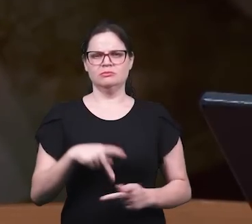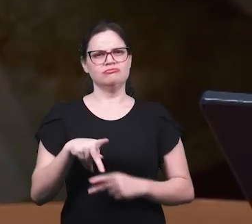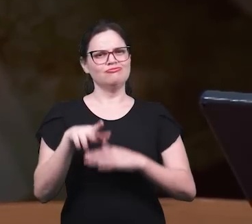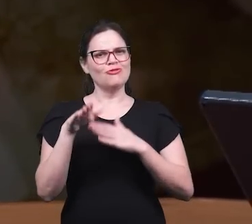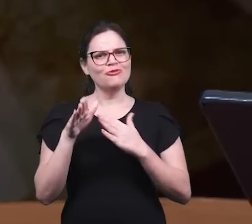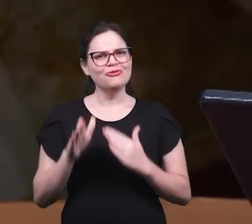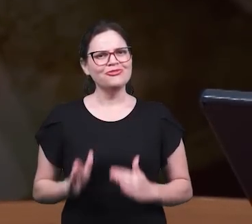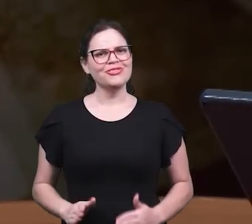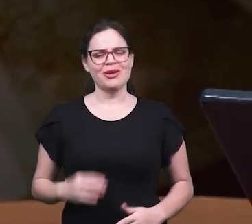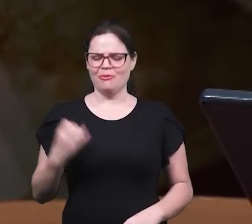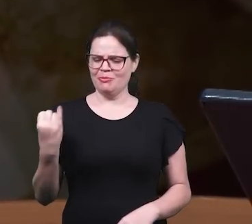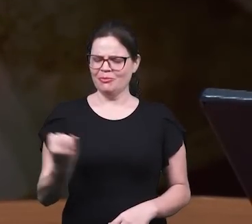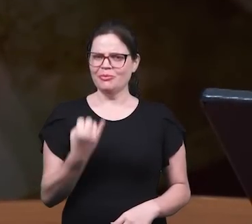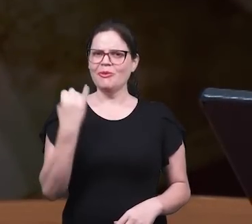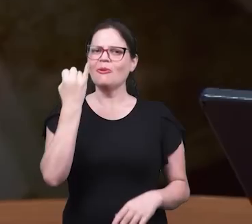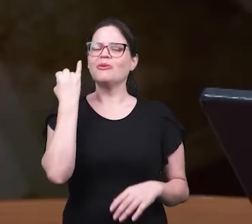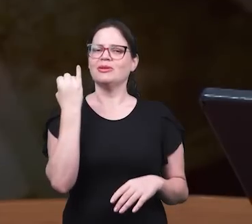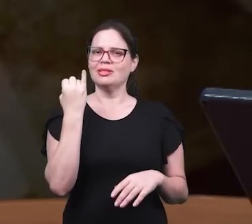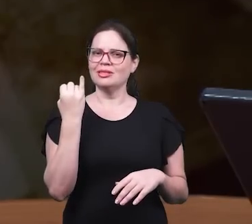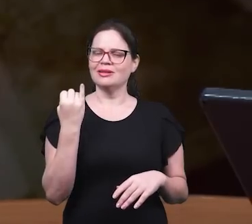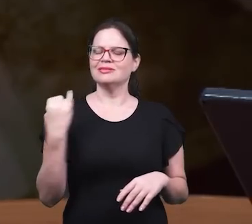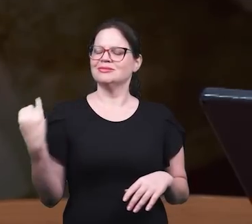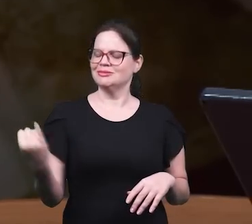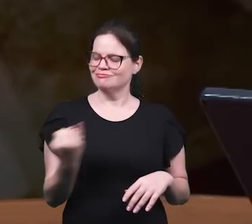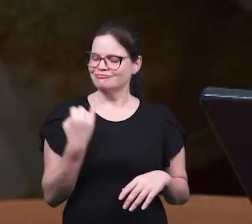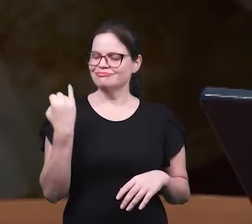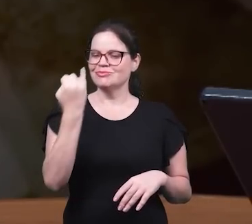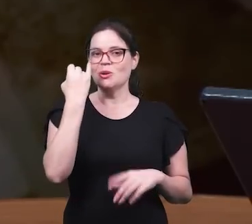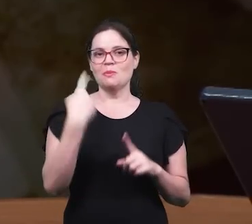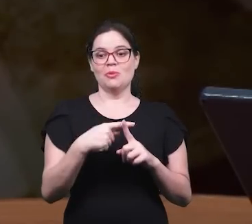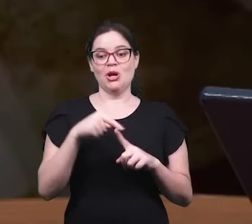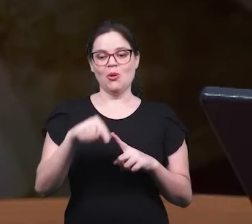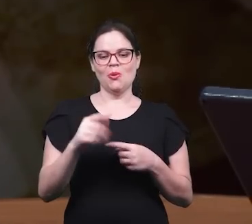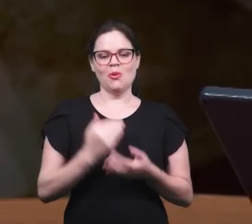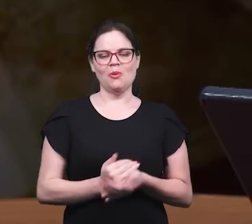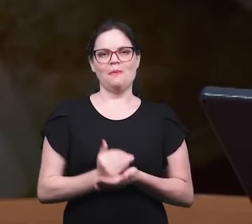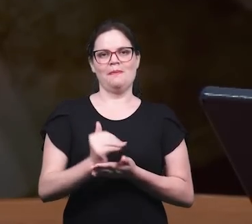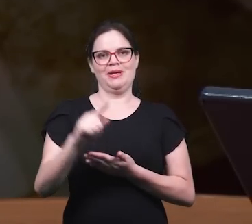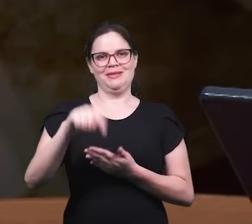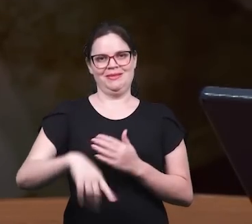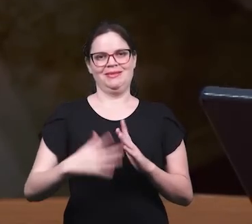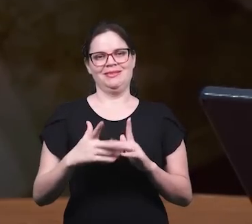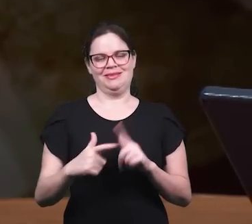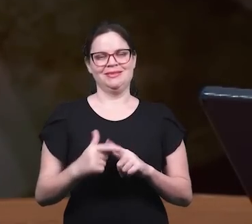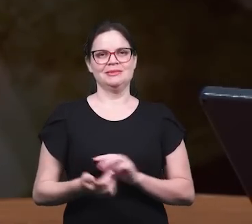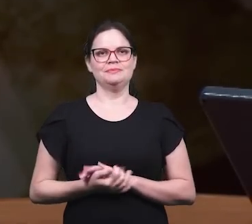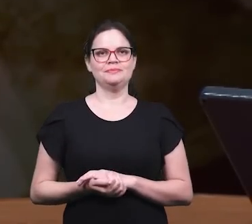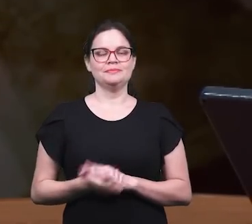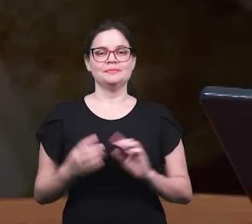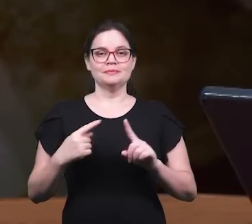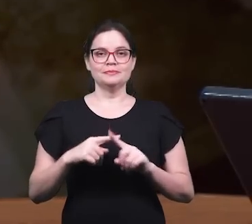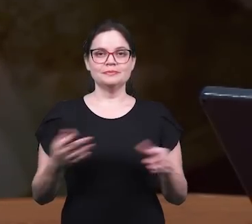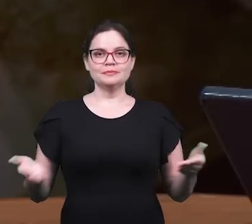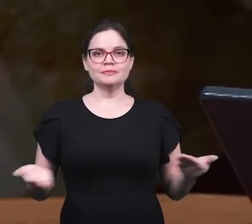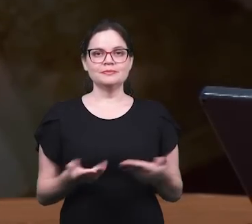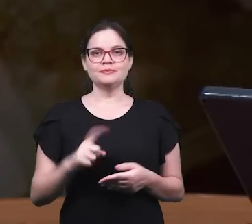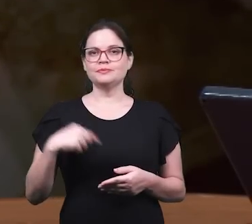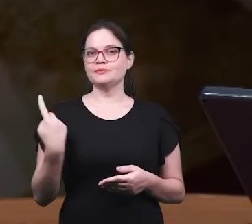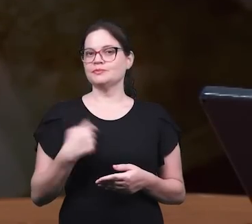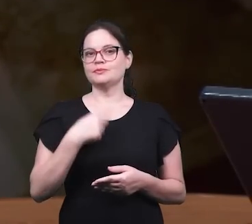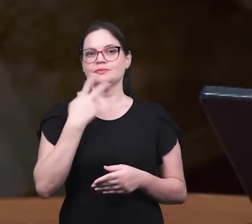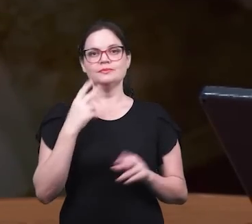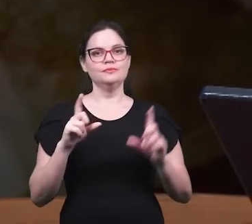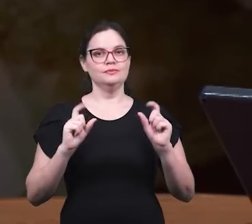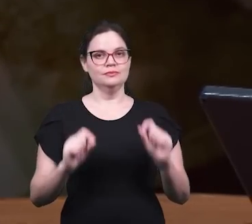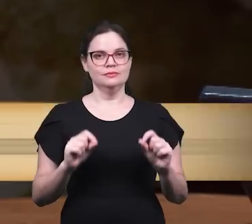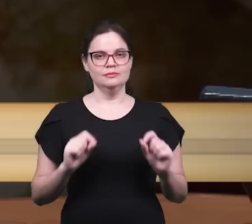fiel, que foi muito importante no início da igreja. Mas hoje nós vamos falar